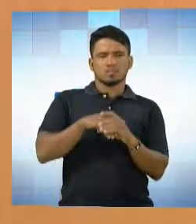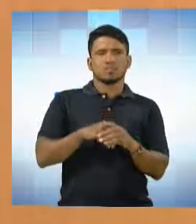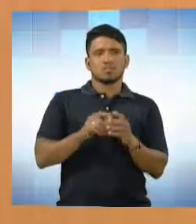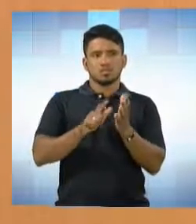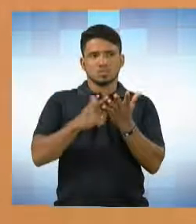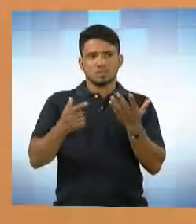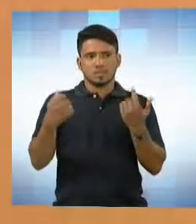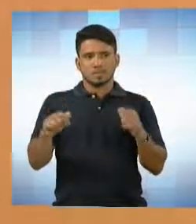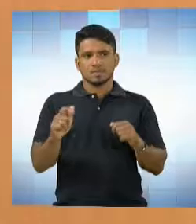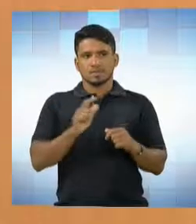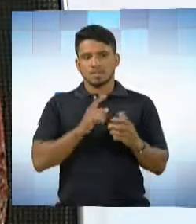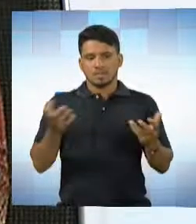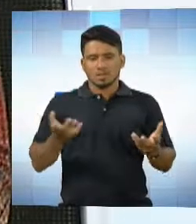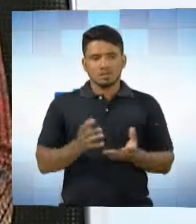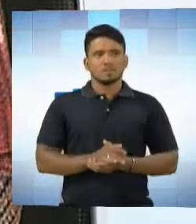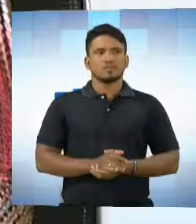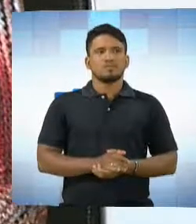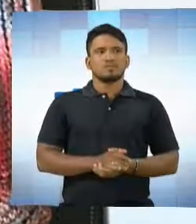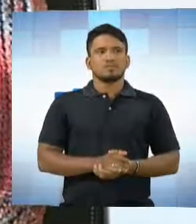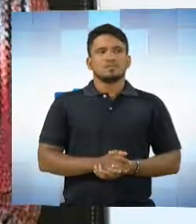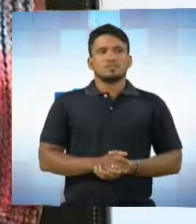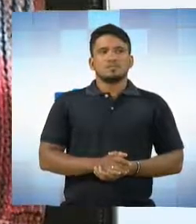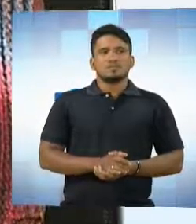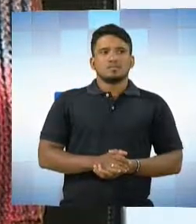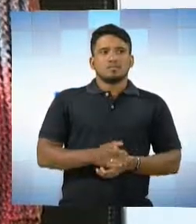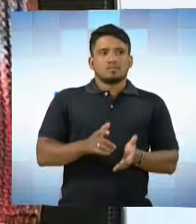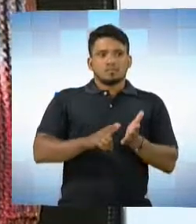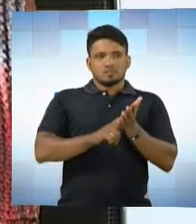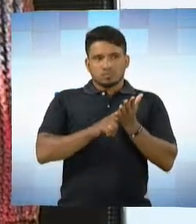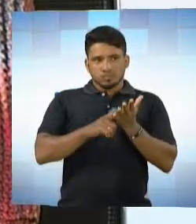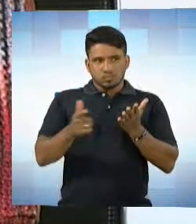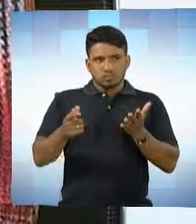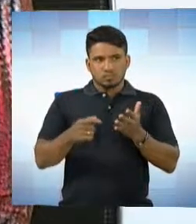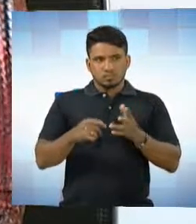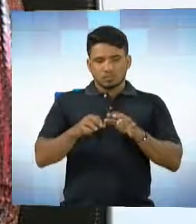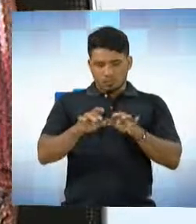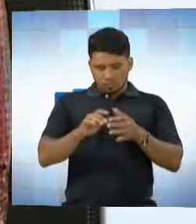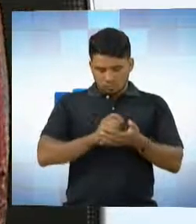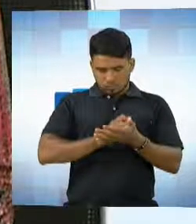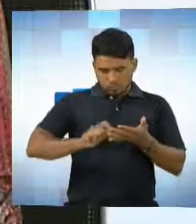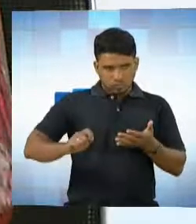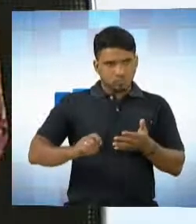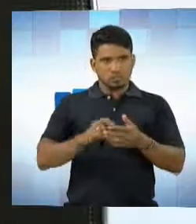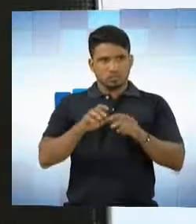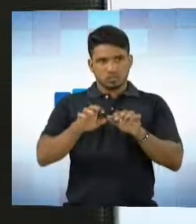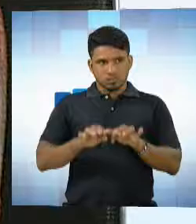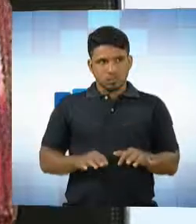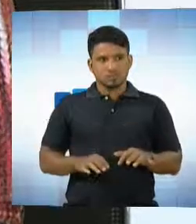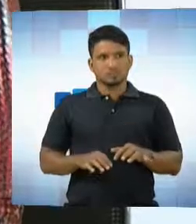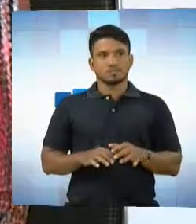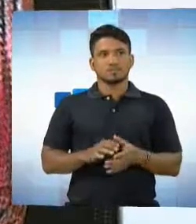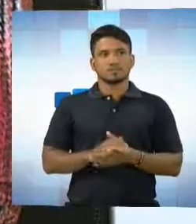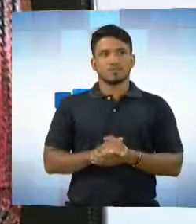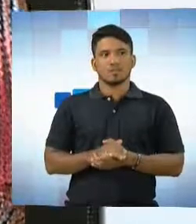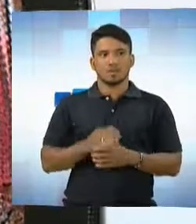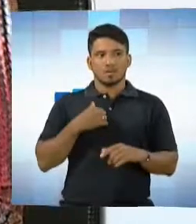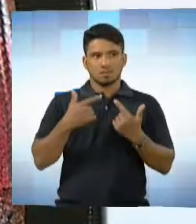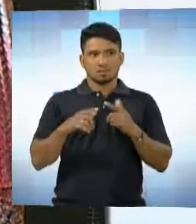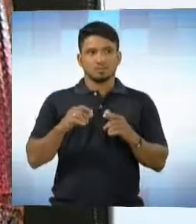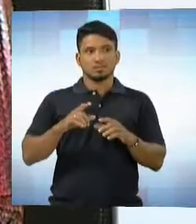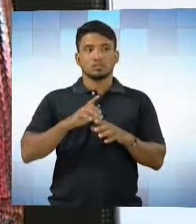obrigados a ter agora. É, eu sou jornalista do Impresso, eu trabalho no jornal... Desculpa. Eu